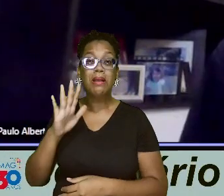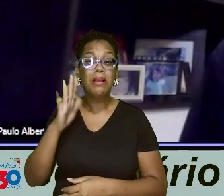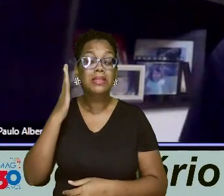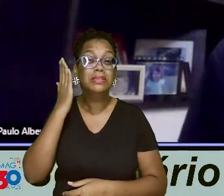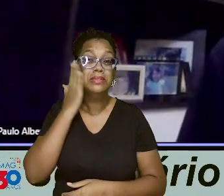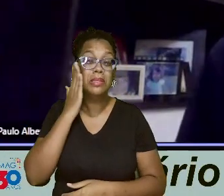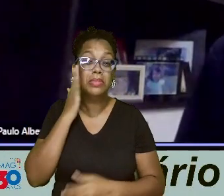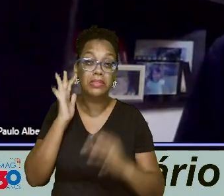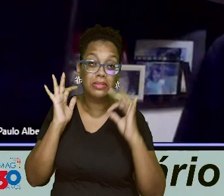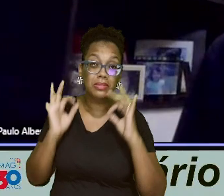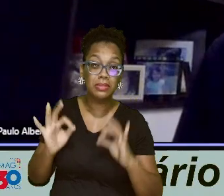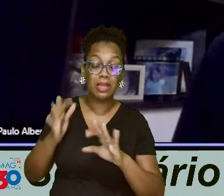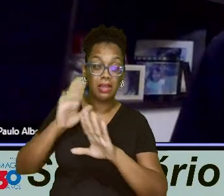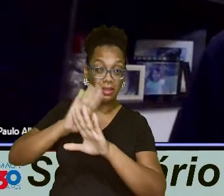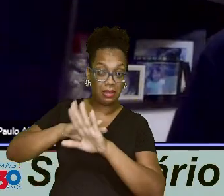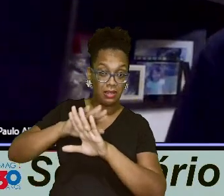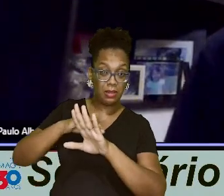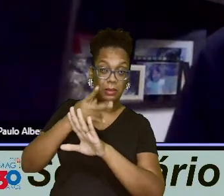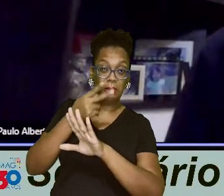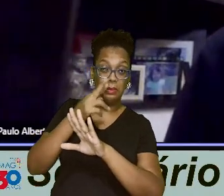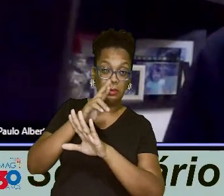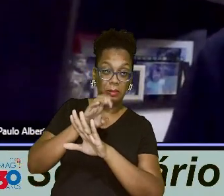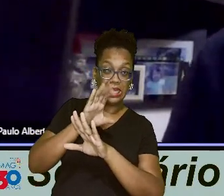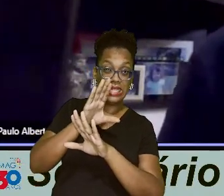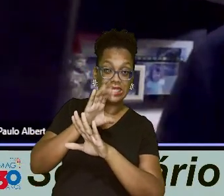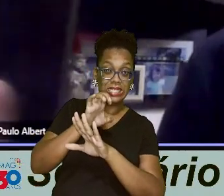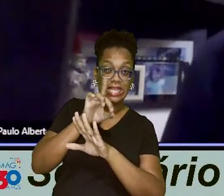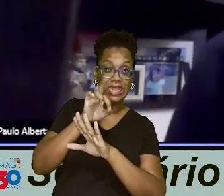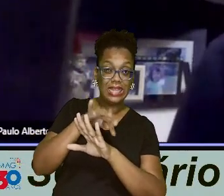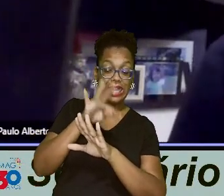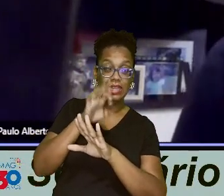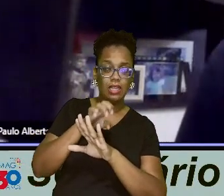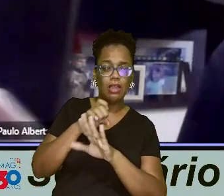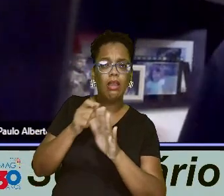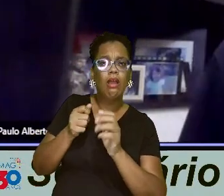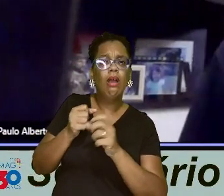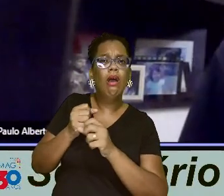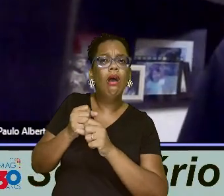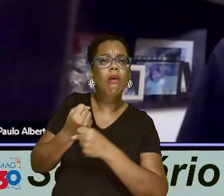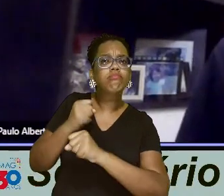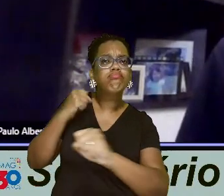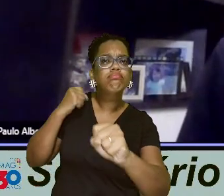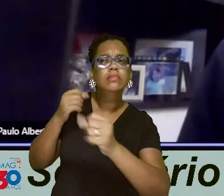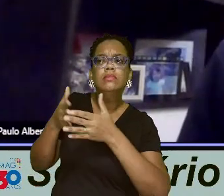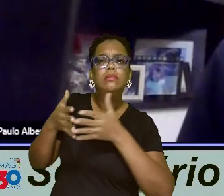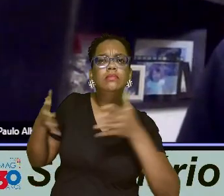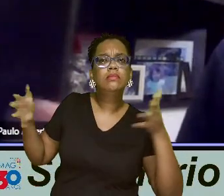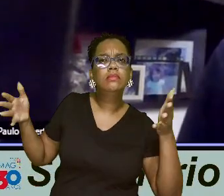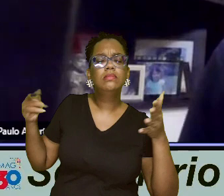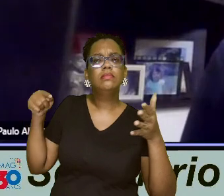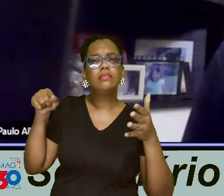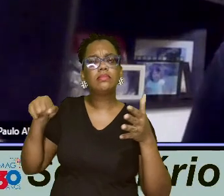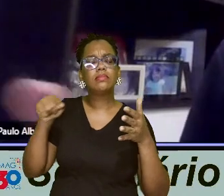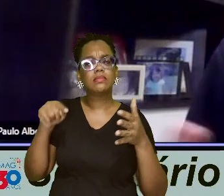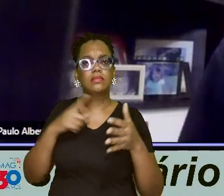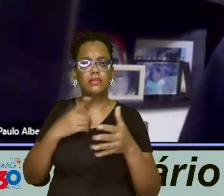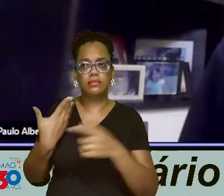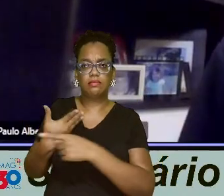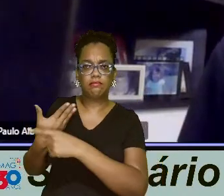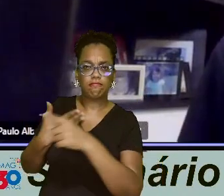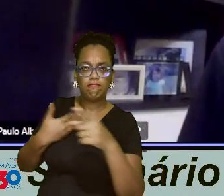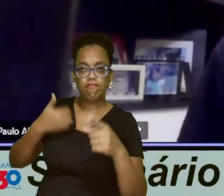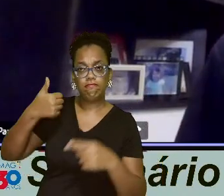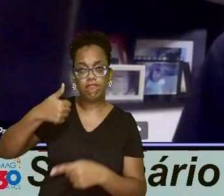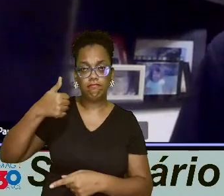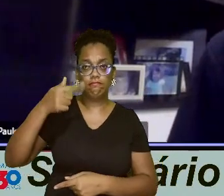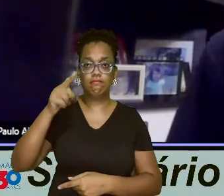esse precedente, a extensão de aplicação desse precedente pelos colegas de primeiro grau,